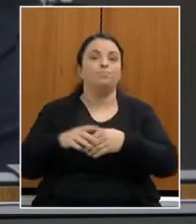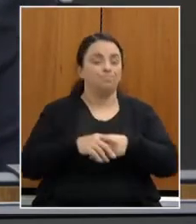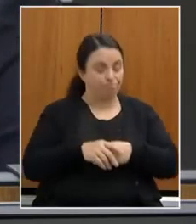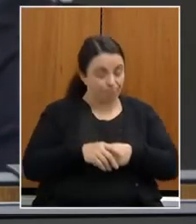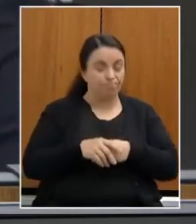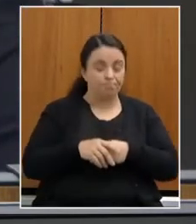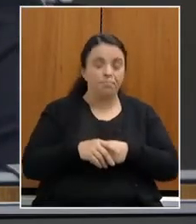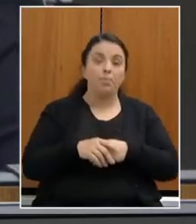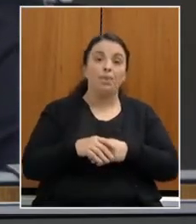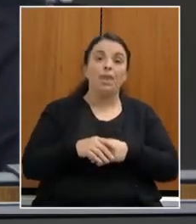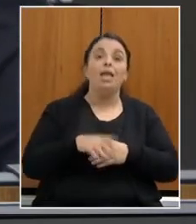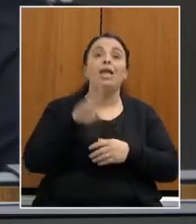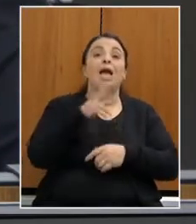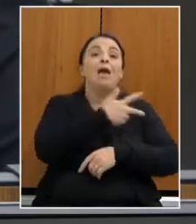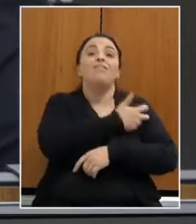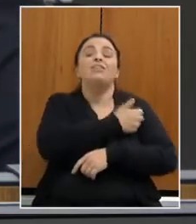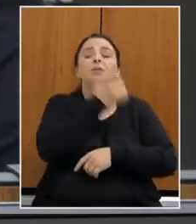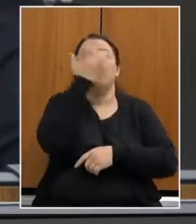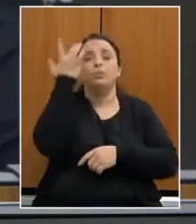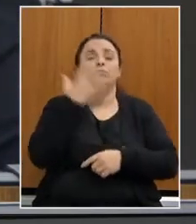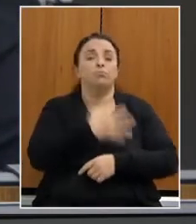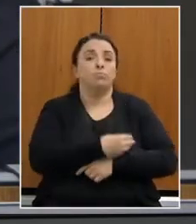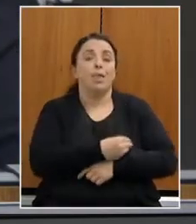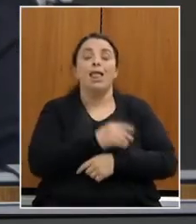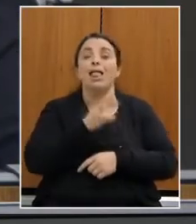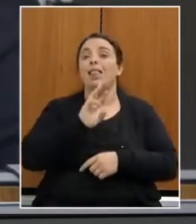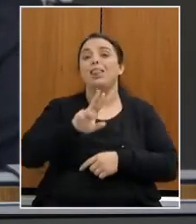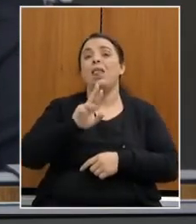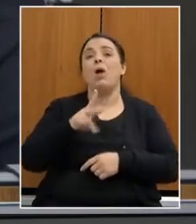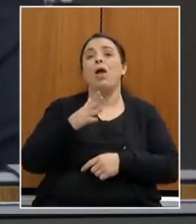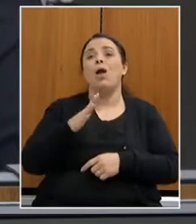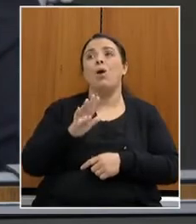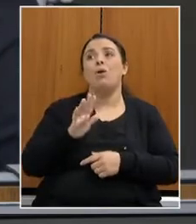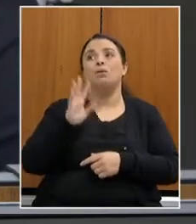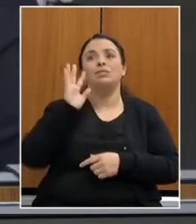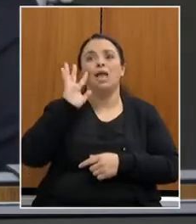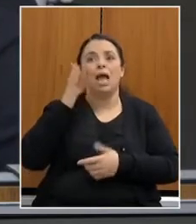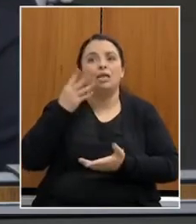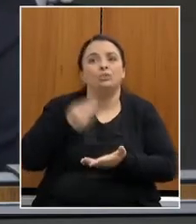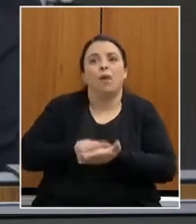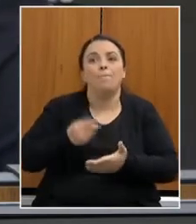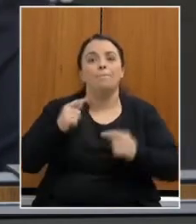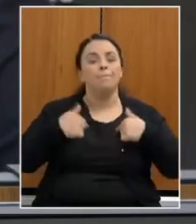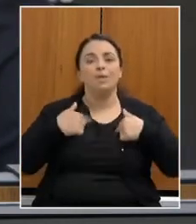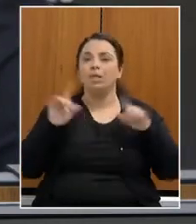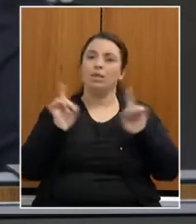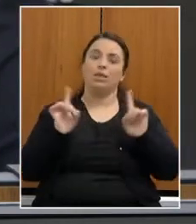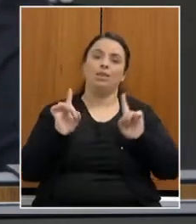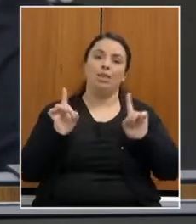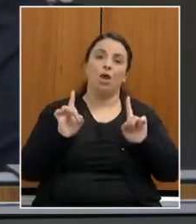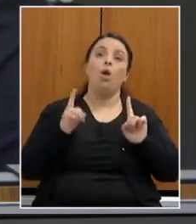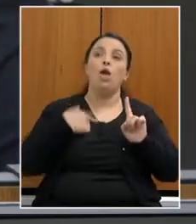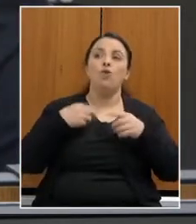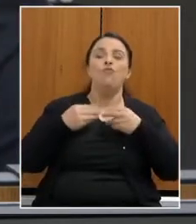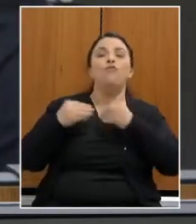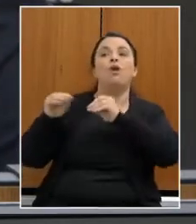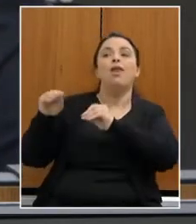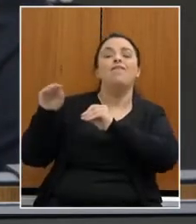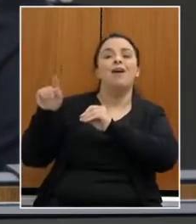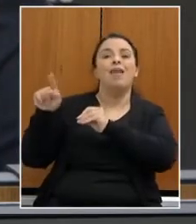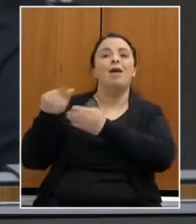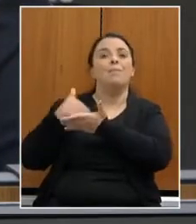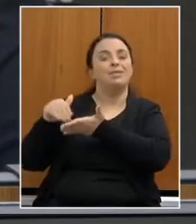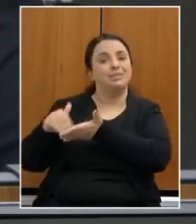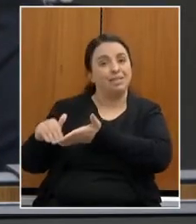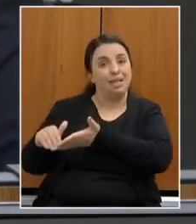uma decisão nem do governador nem minha vou levar ao COIS viu o deputado pode ter certeza porque toda hora aparece algumas situações